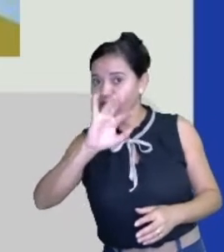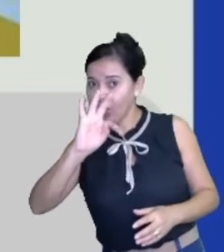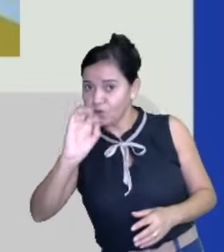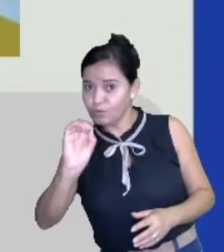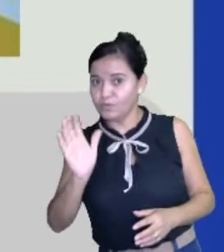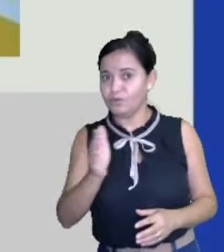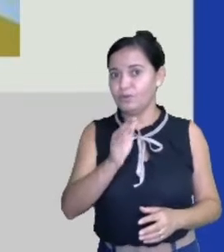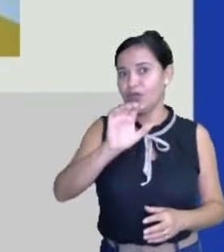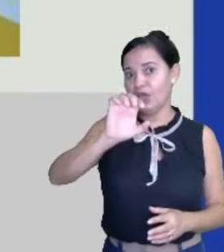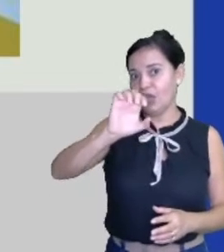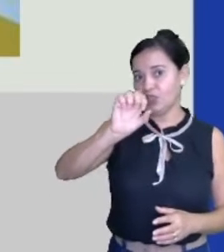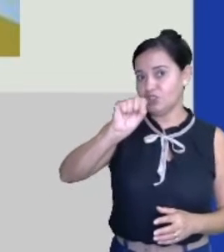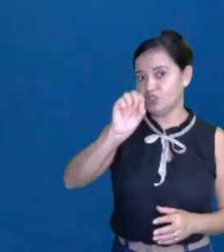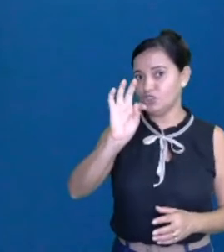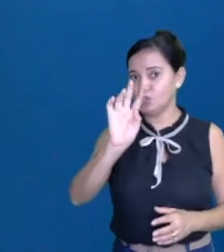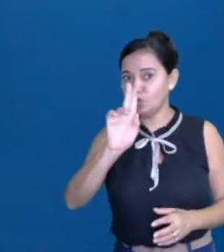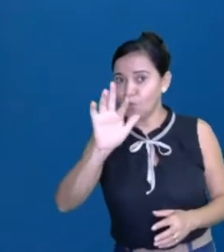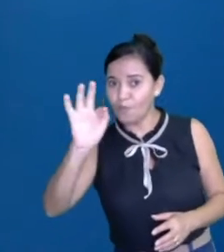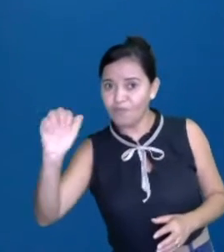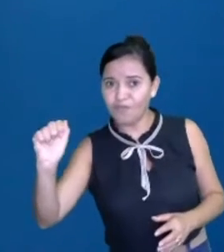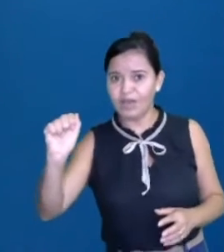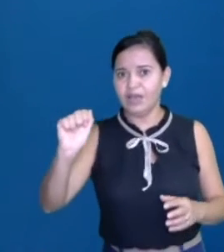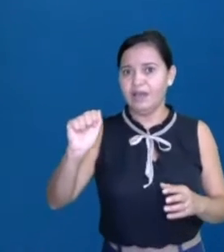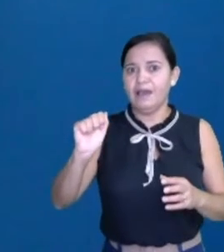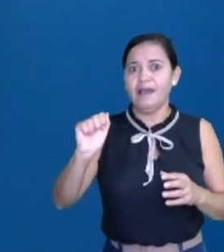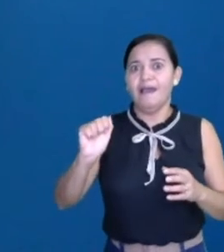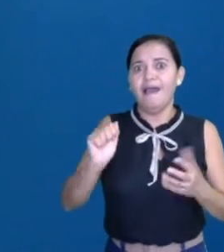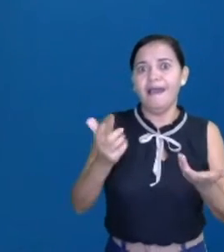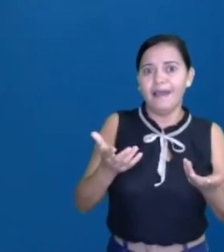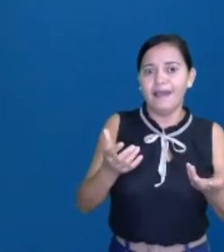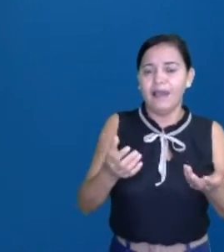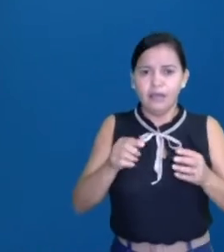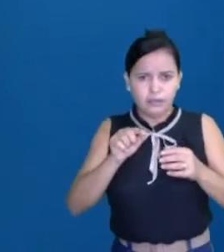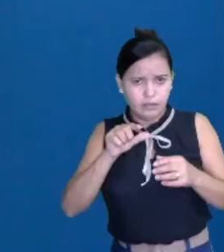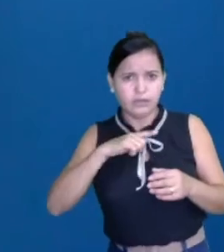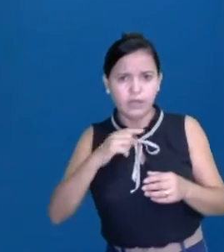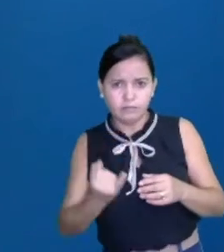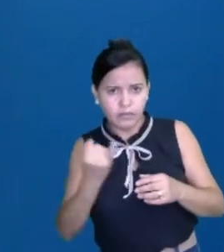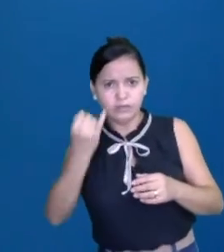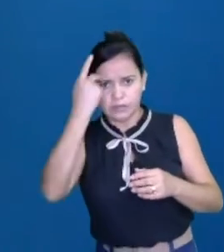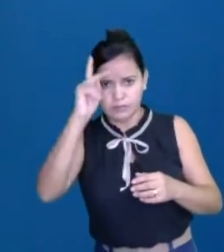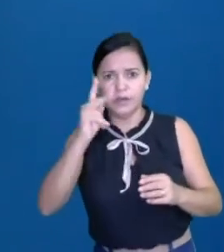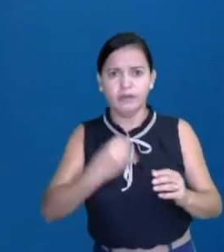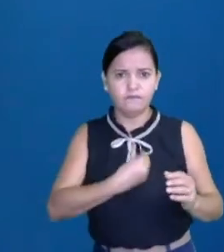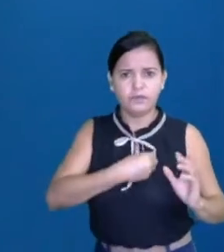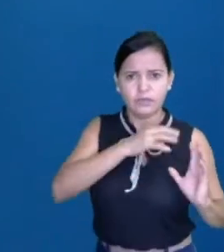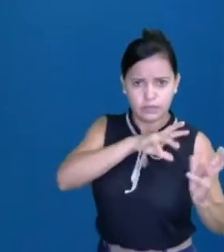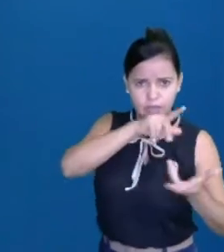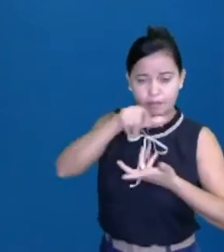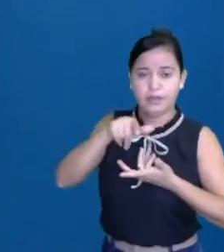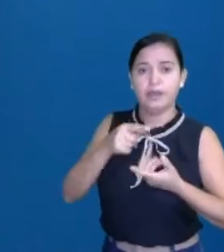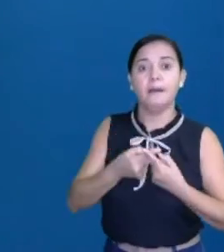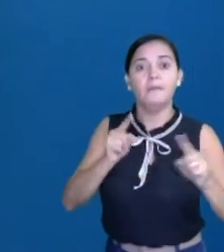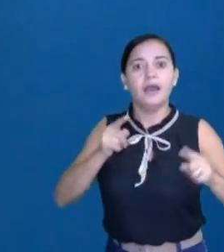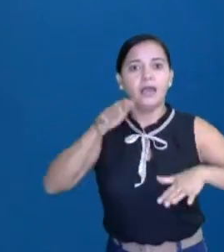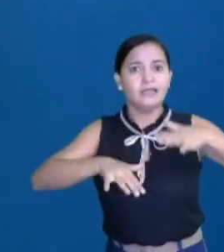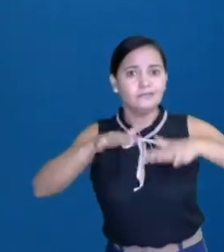conhece. Sem esse efeito estufa, fatalmente a gente não teria a vida na Terra como a gente conhece. Mas o que acontece,